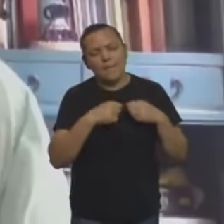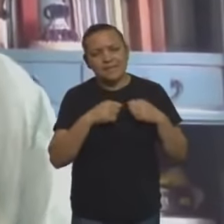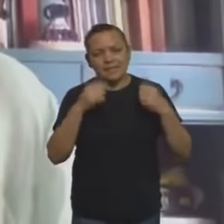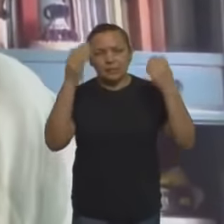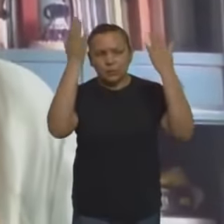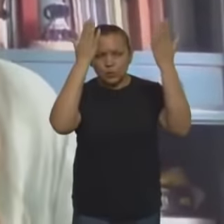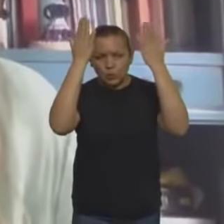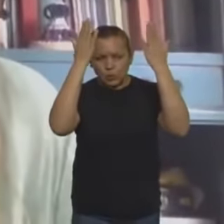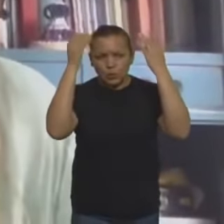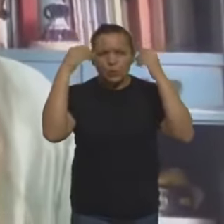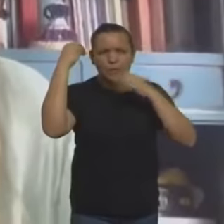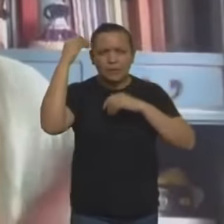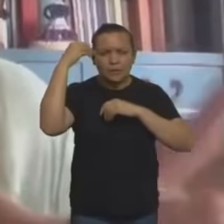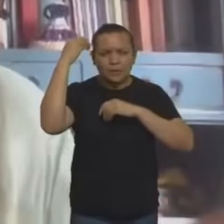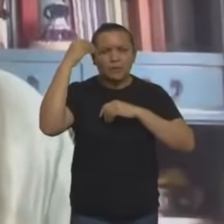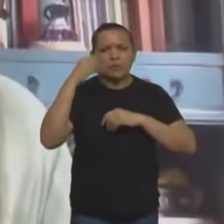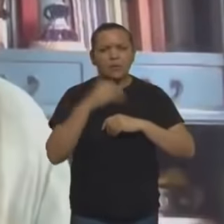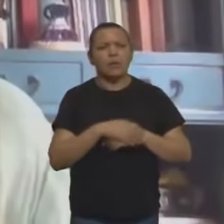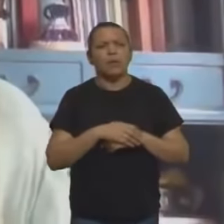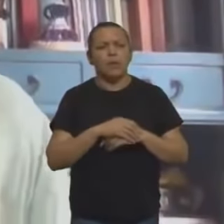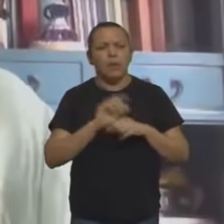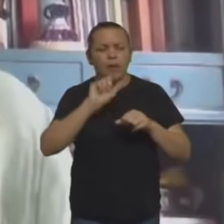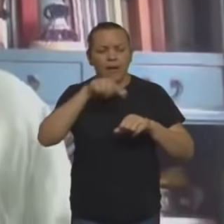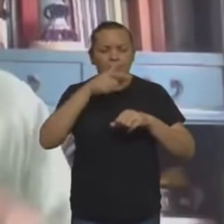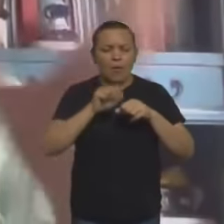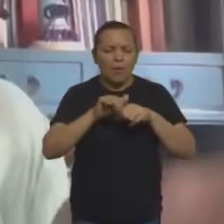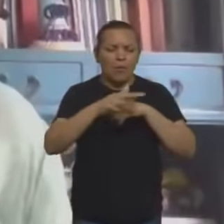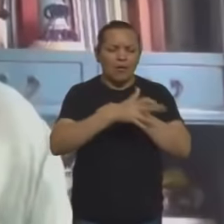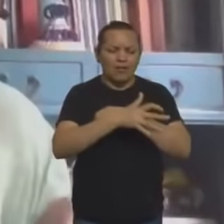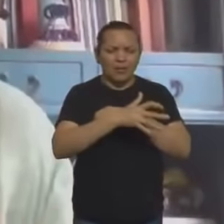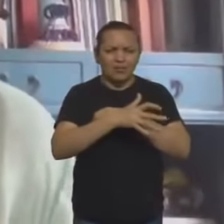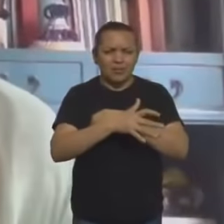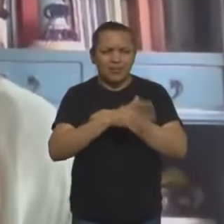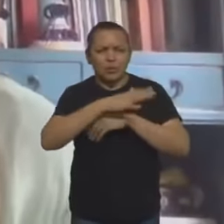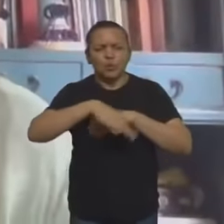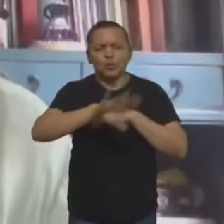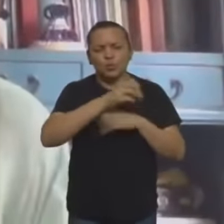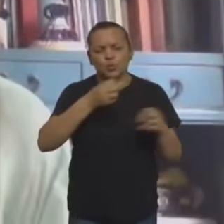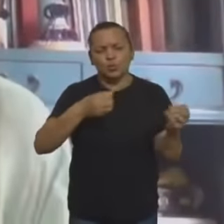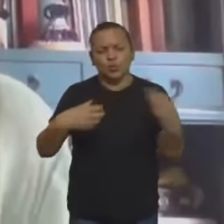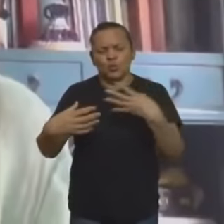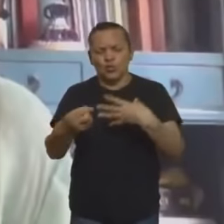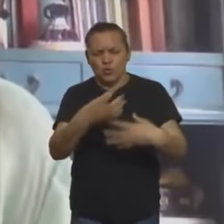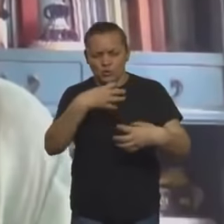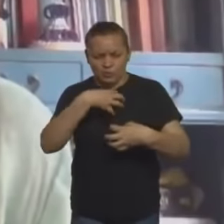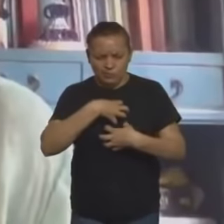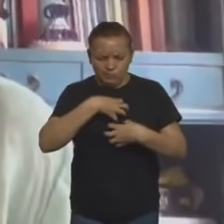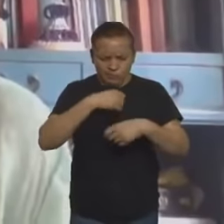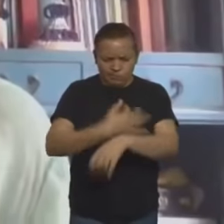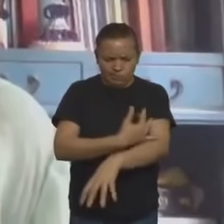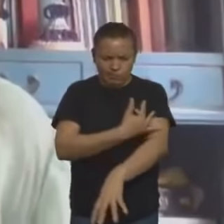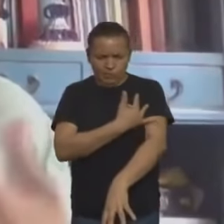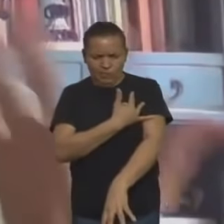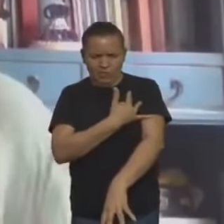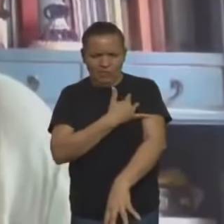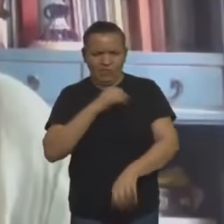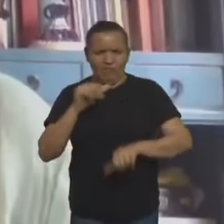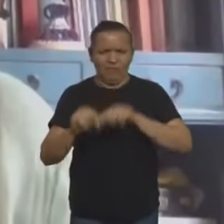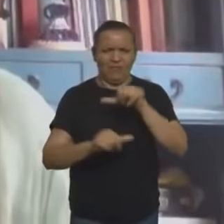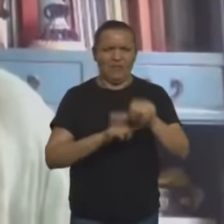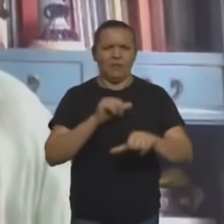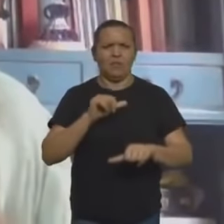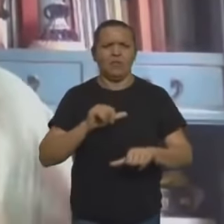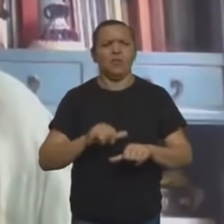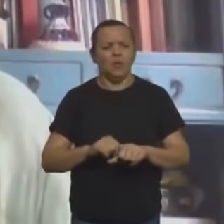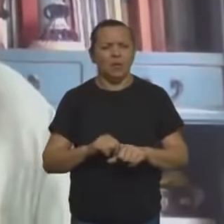clínico. A gente sabe que a gente vem pós-pandemia e que tudo isso mexeu demais com os alunos, né? E que por isso até